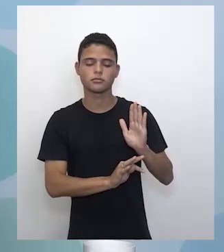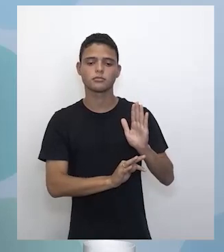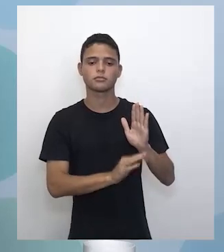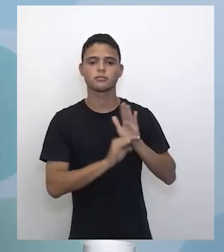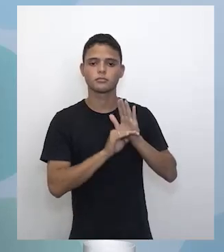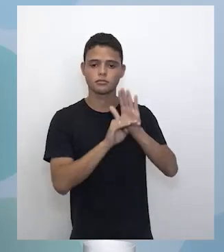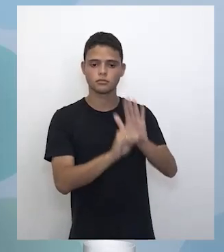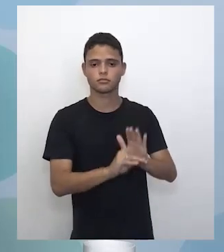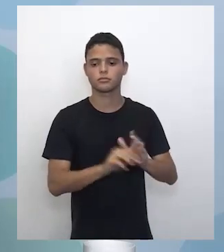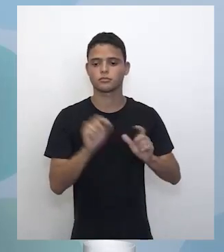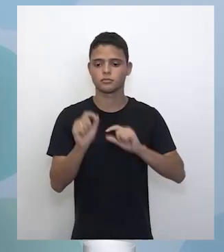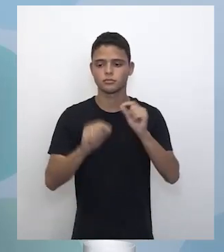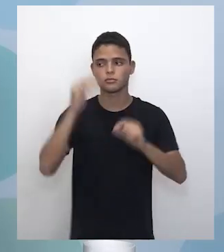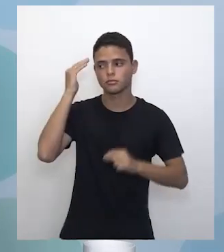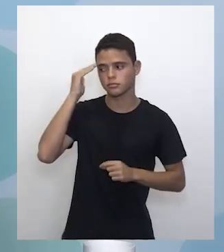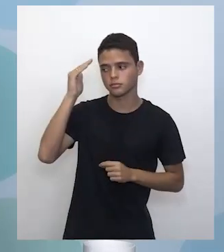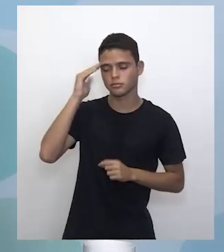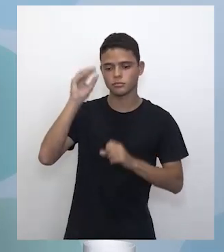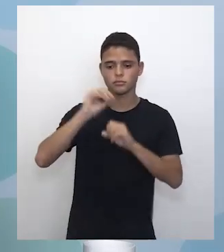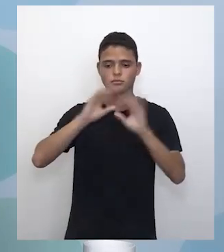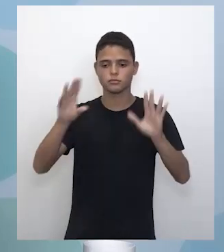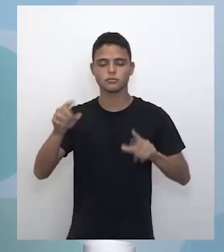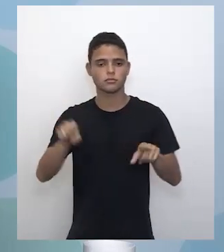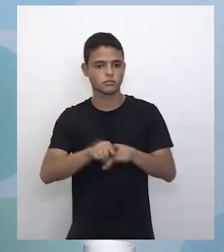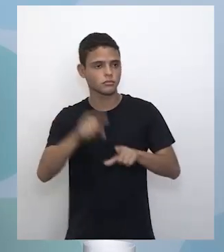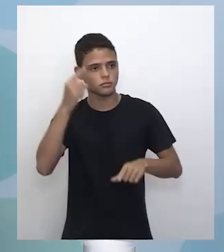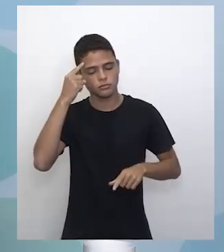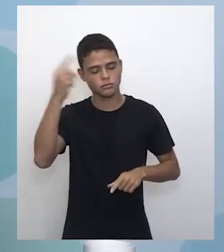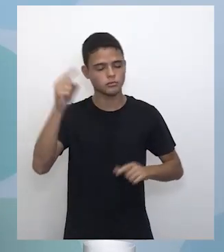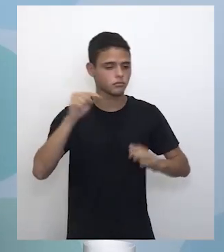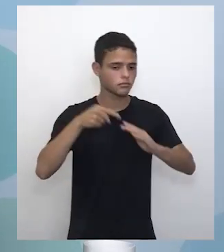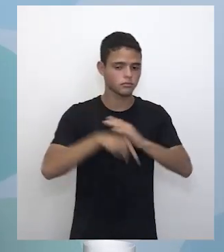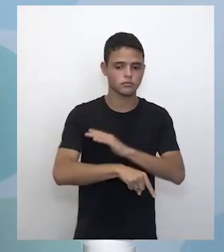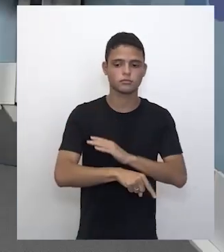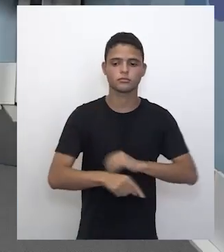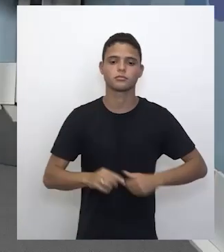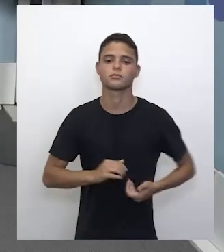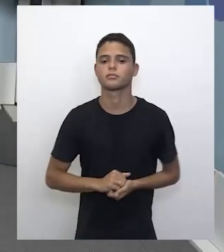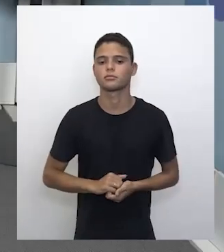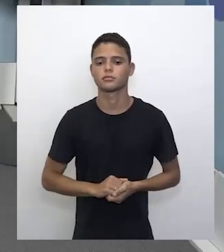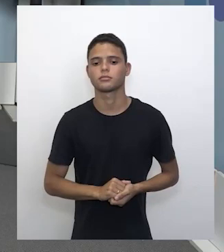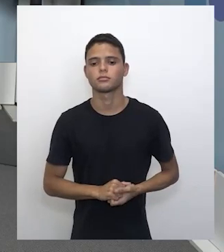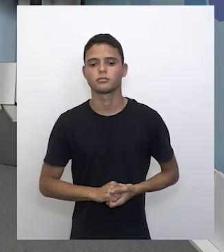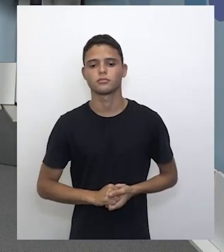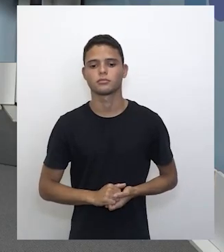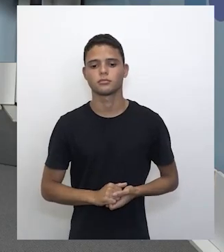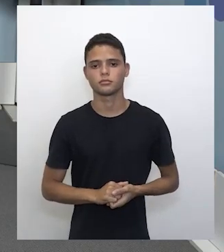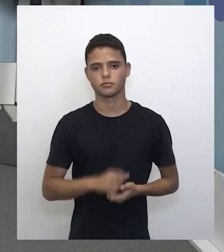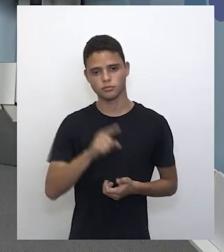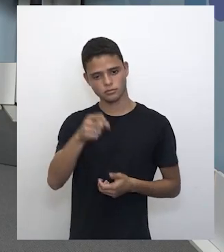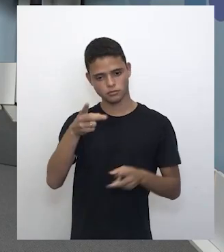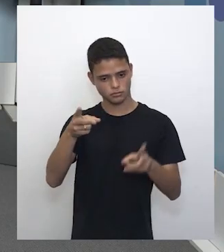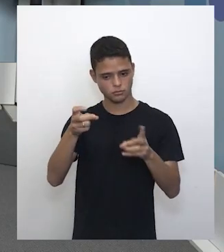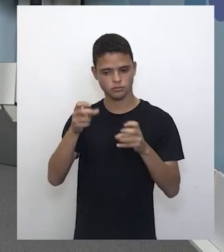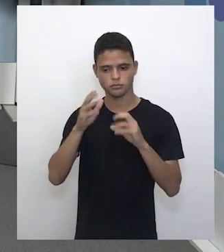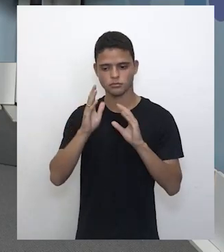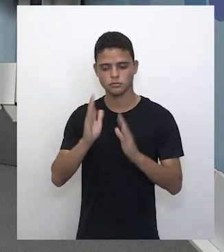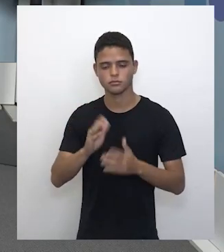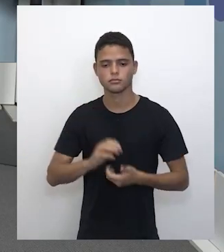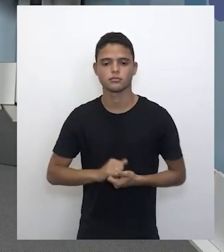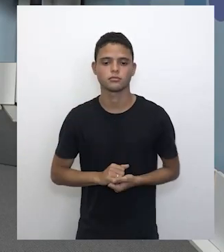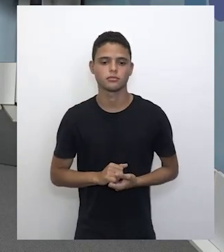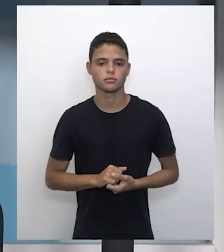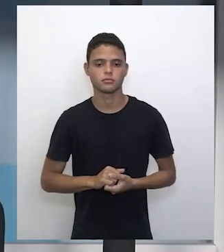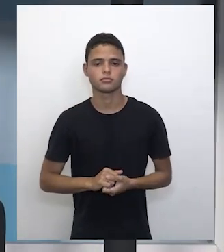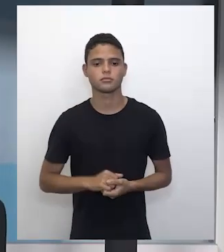para entender e pensar muito mais a fundo um determinado assunto. Você percebe? Então, vamos voltar.